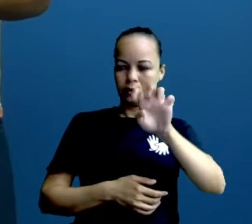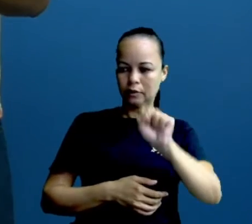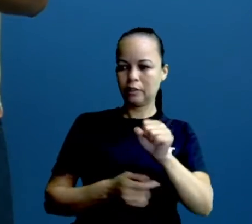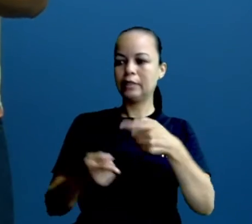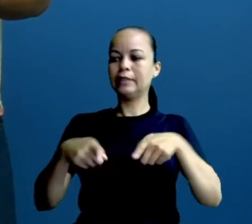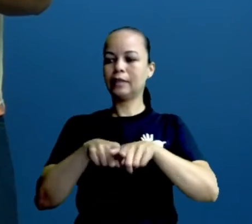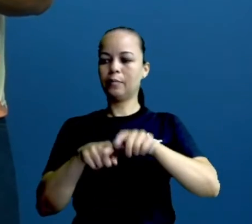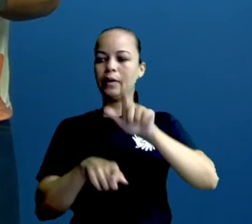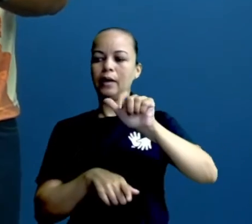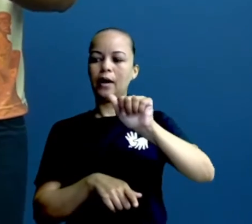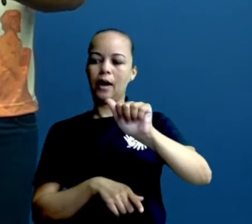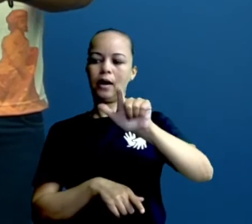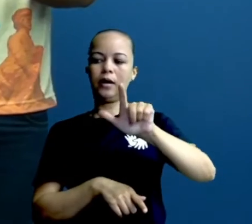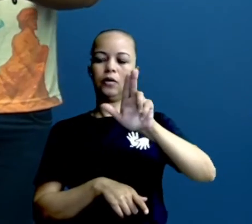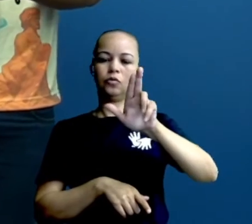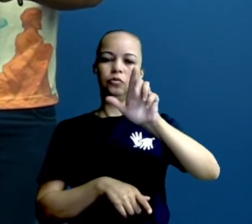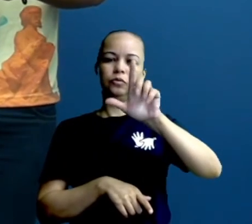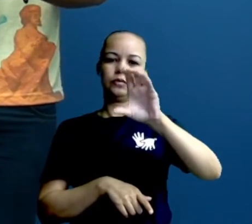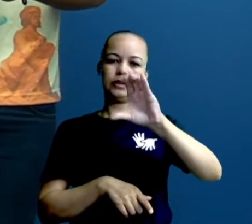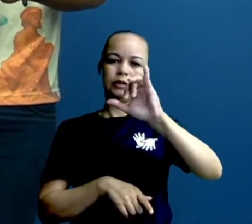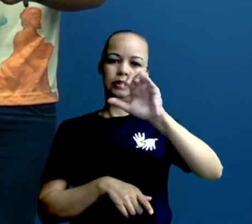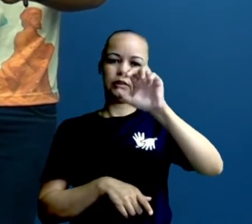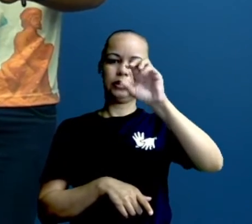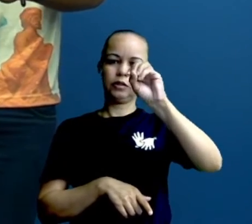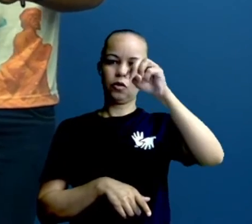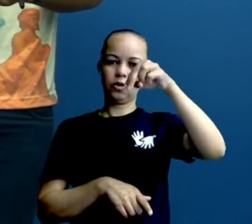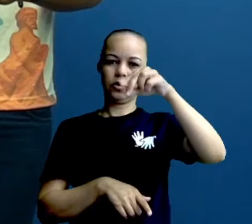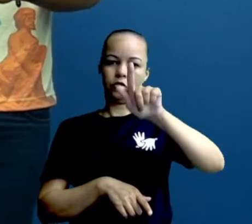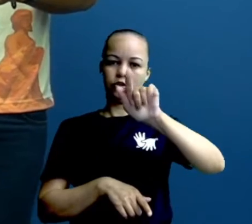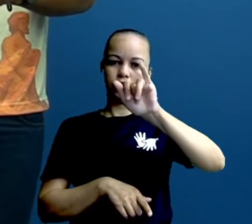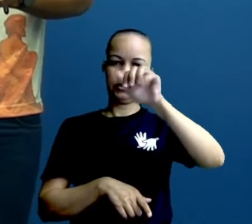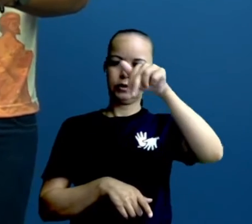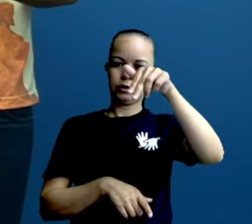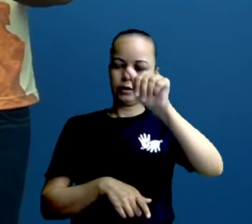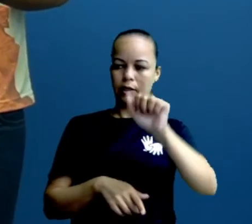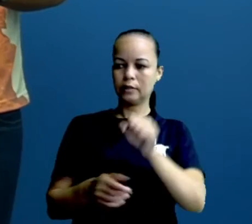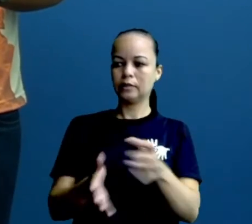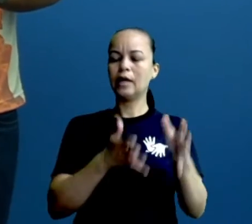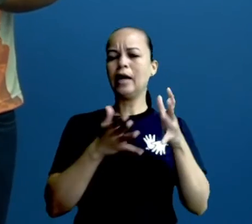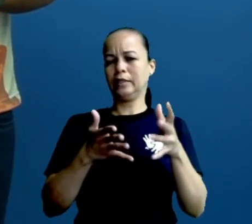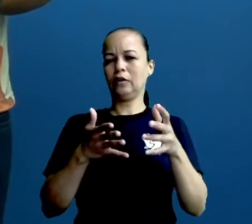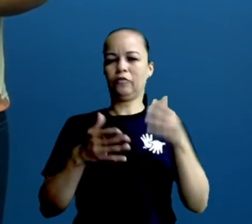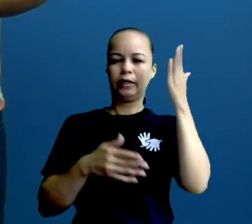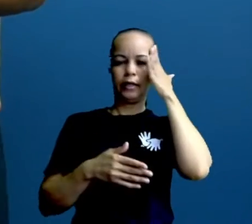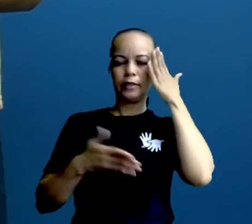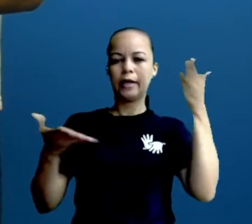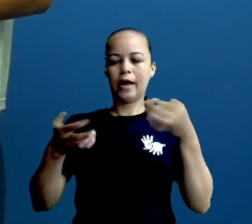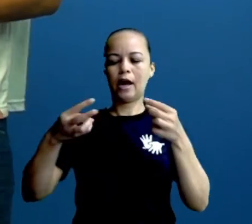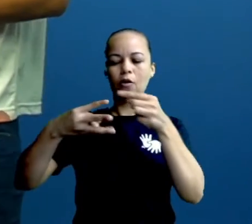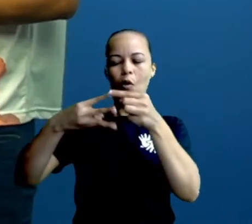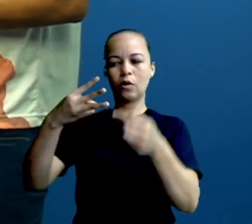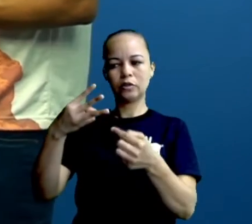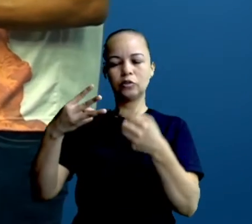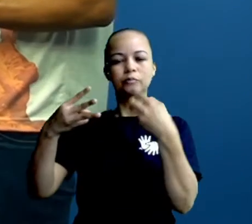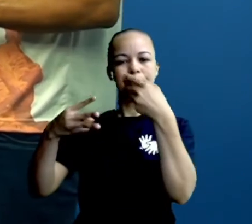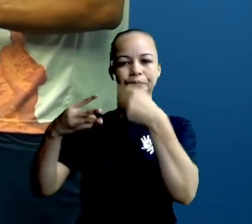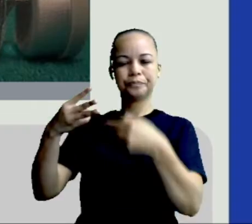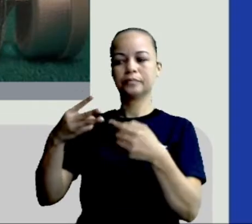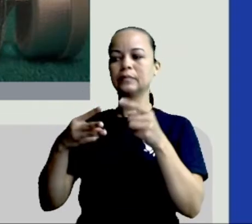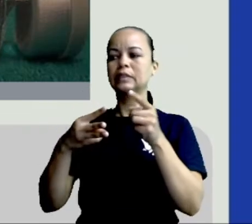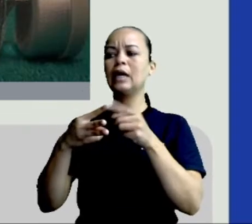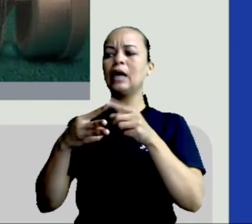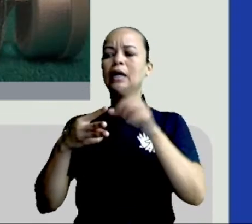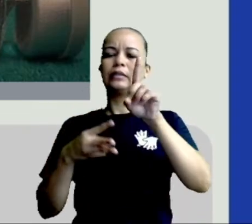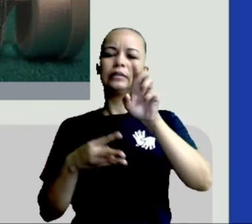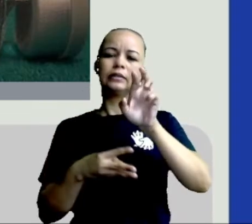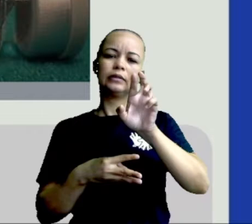o que significa cada uma dessas categorias dessas drogas psicotrópicas, tá certo? O que seriam as